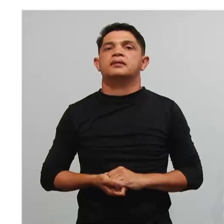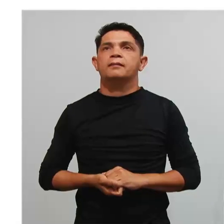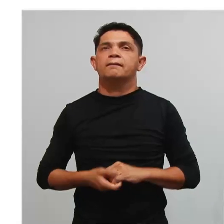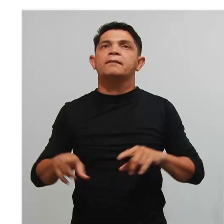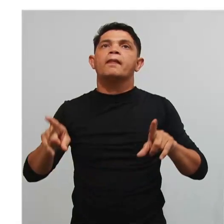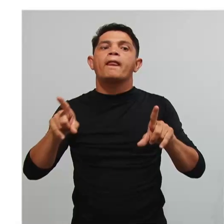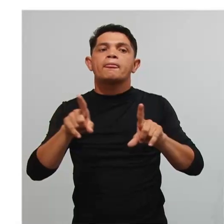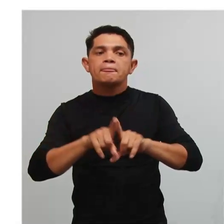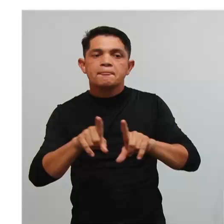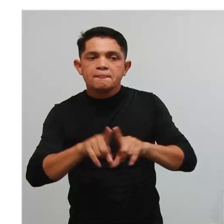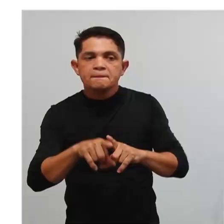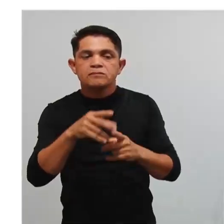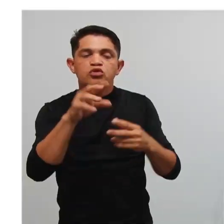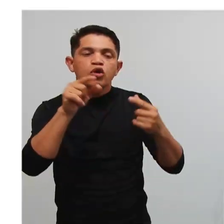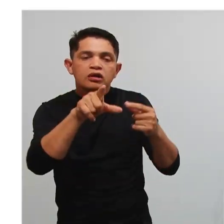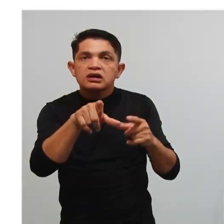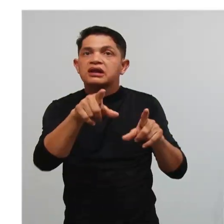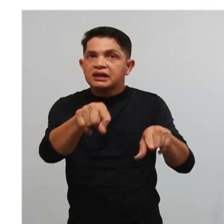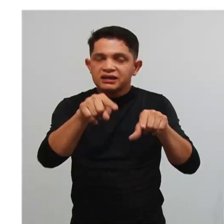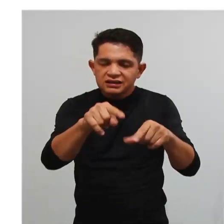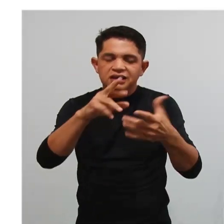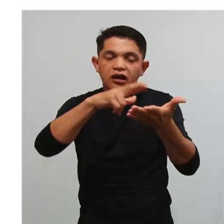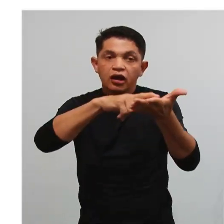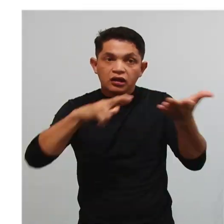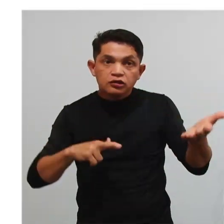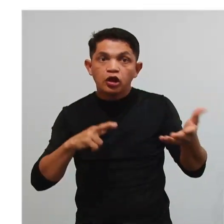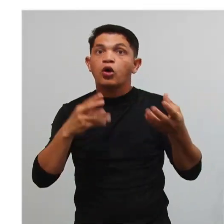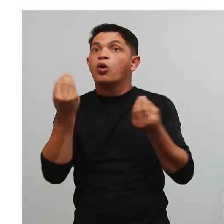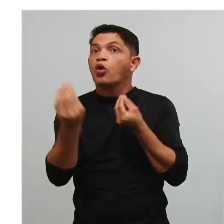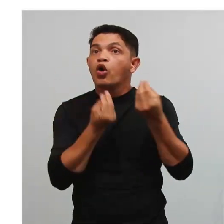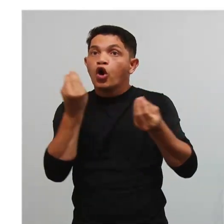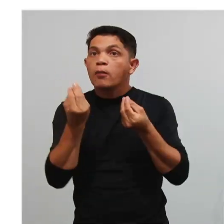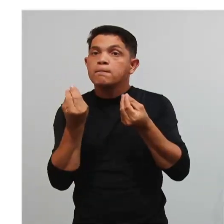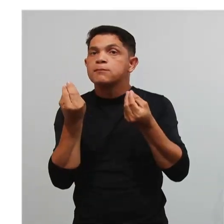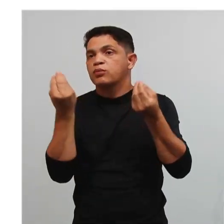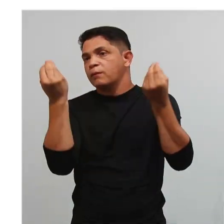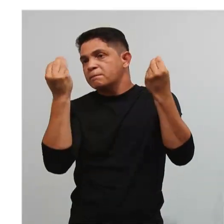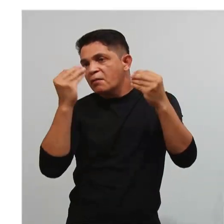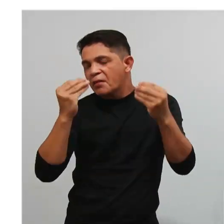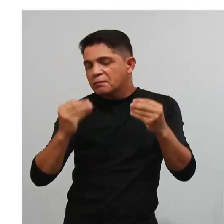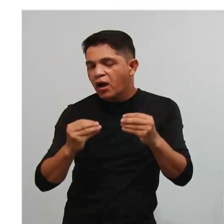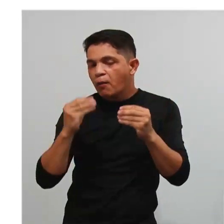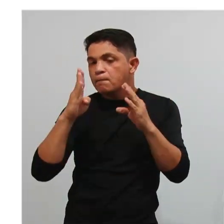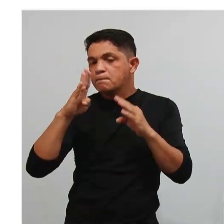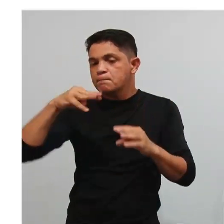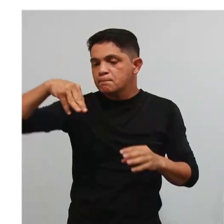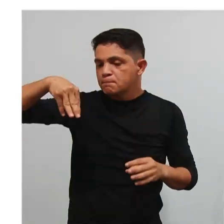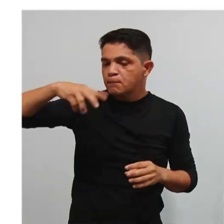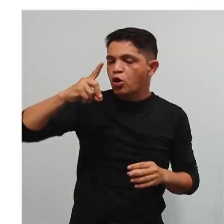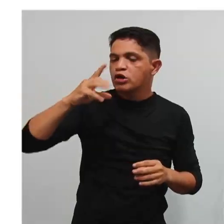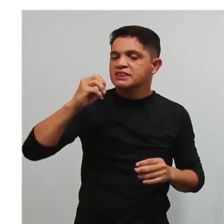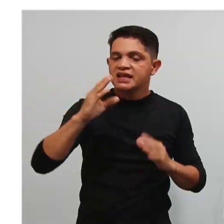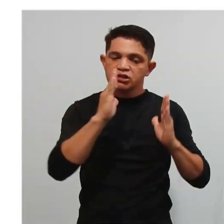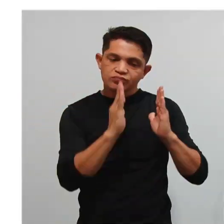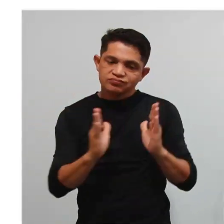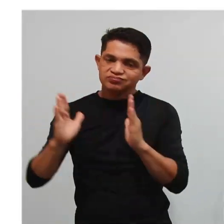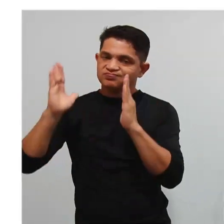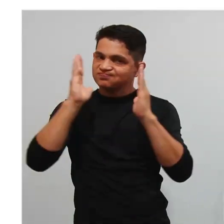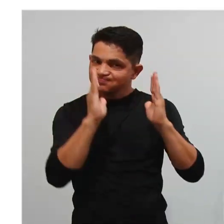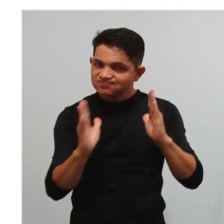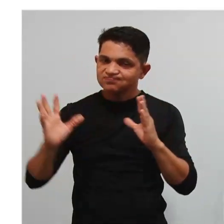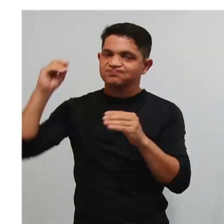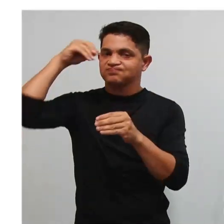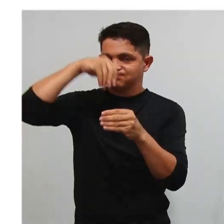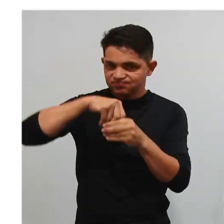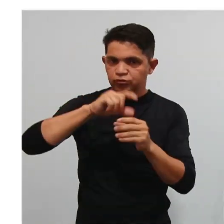E aqui eu trouxe um modelo de relatório. Esse aqui foi o relatório final do projeto de curricularização da extensão do curso superior